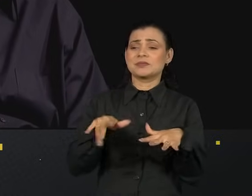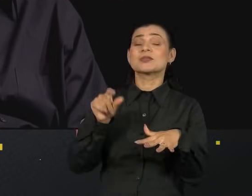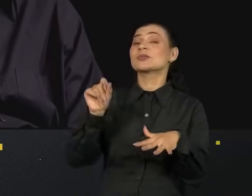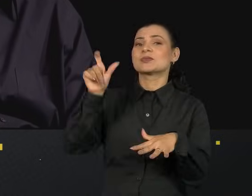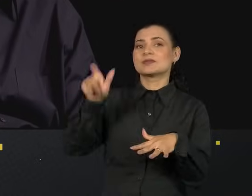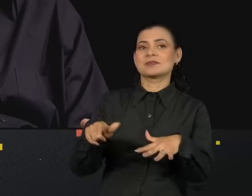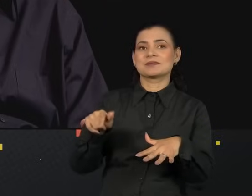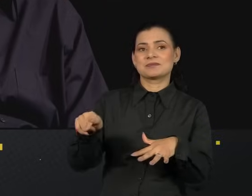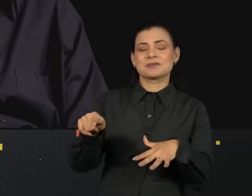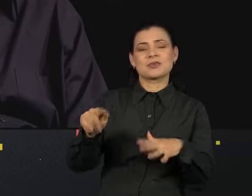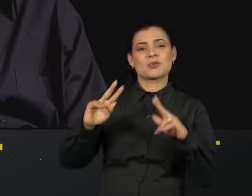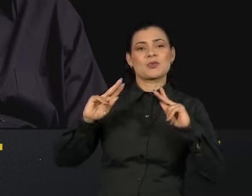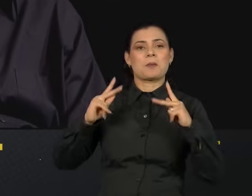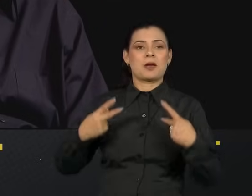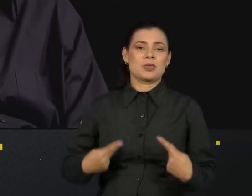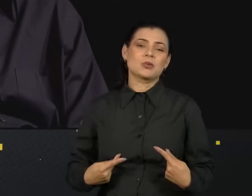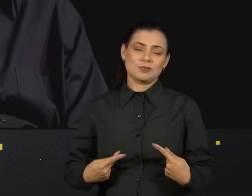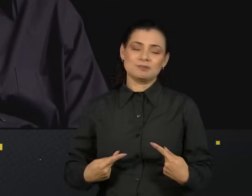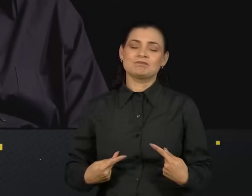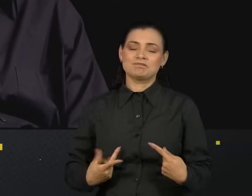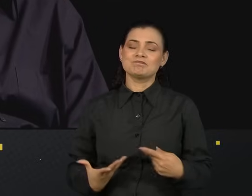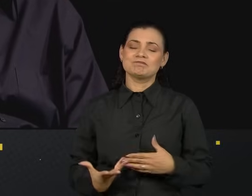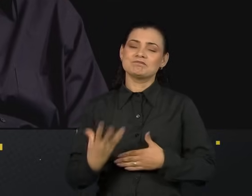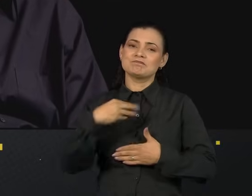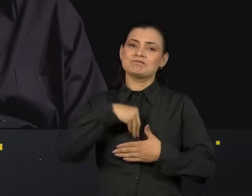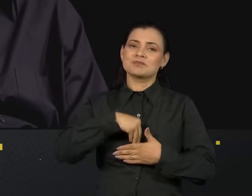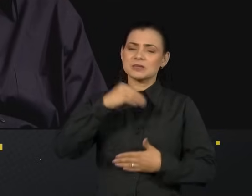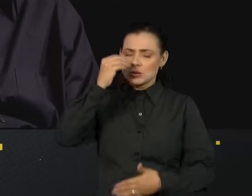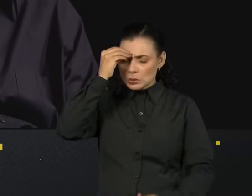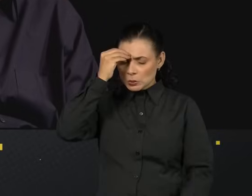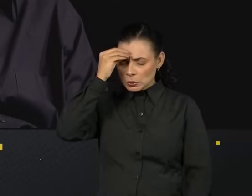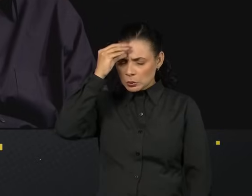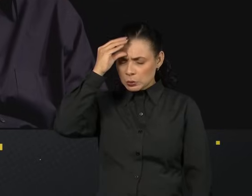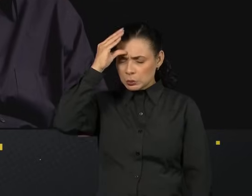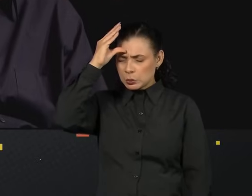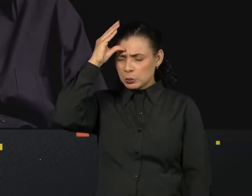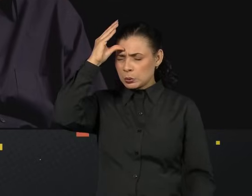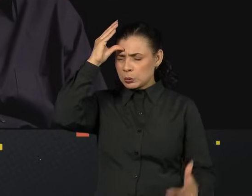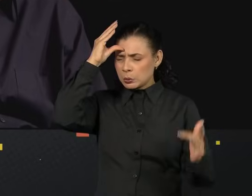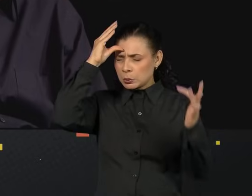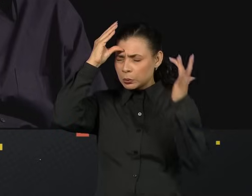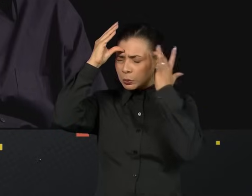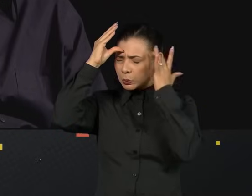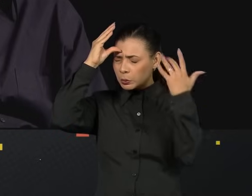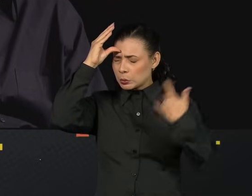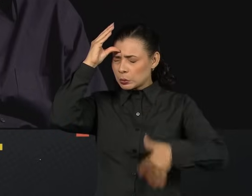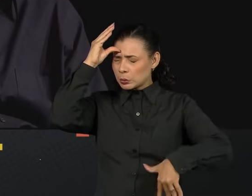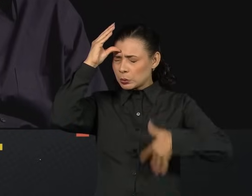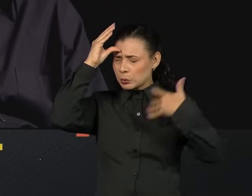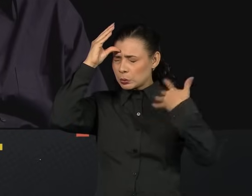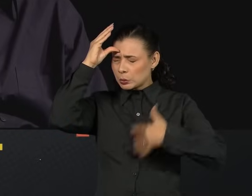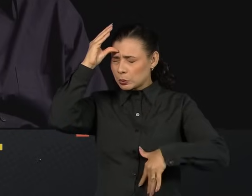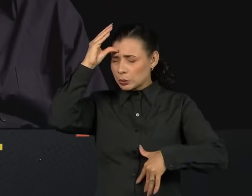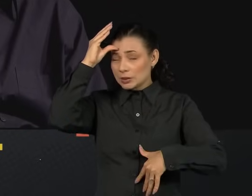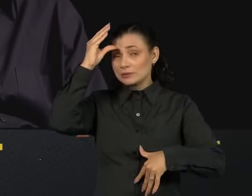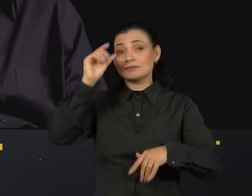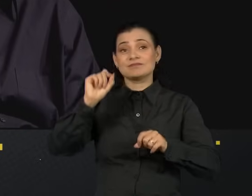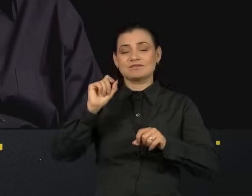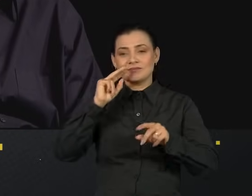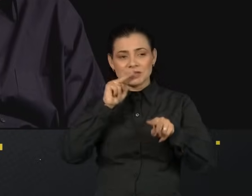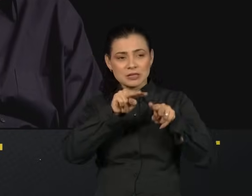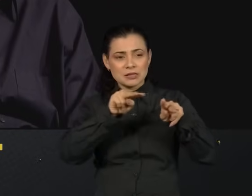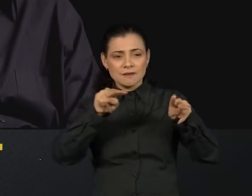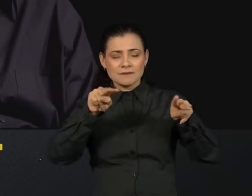de o talento humano, uma sabedoria profunda, intensa, de quem